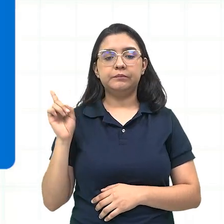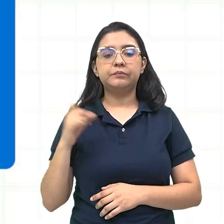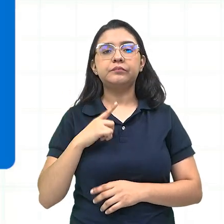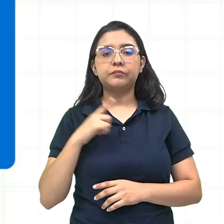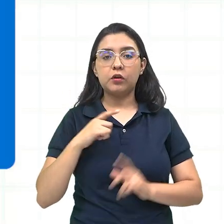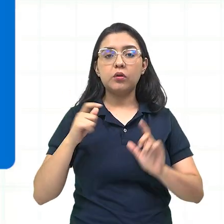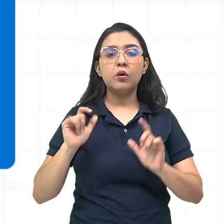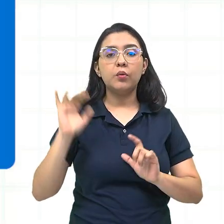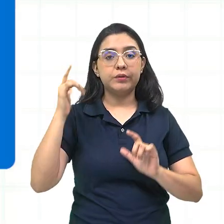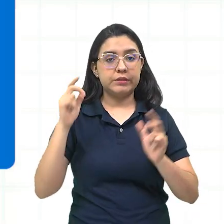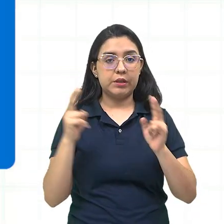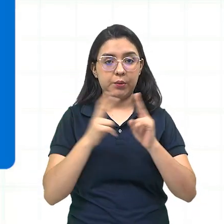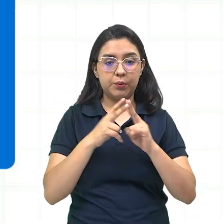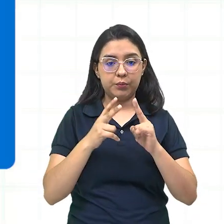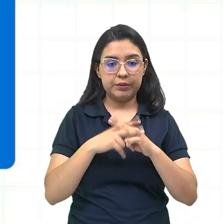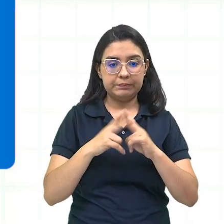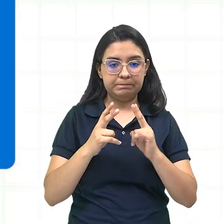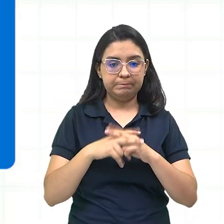de luta,